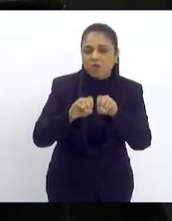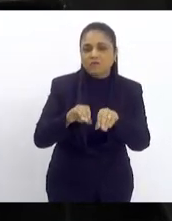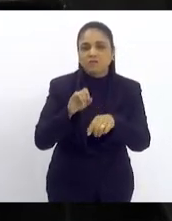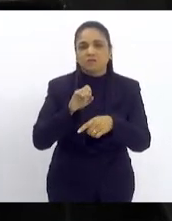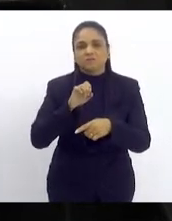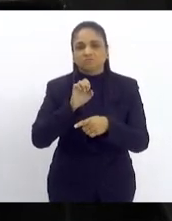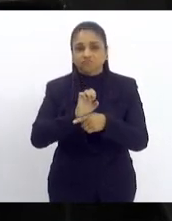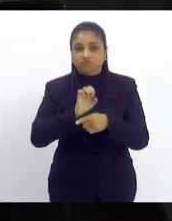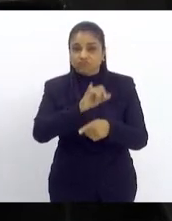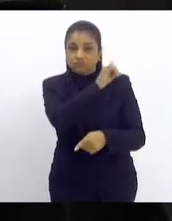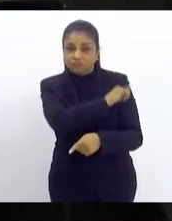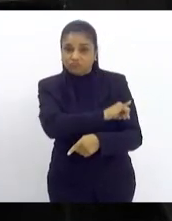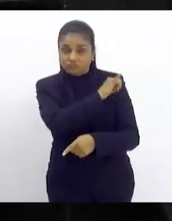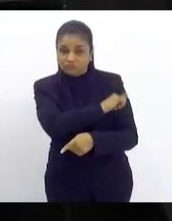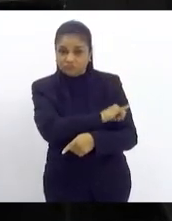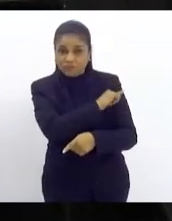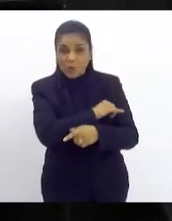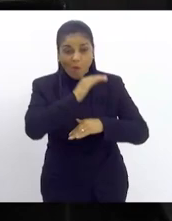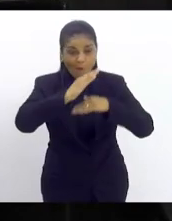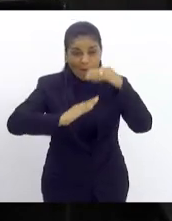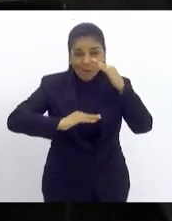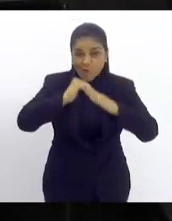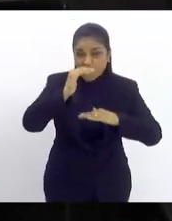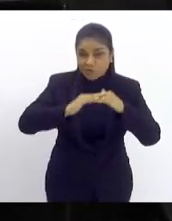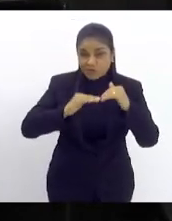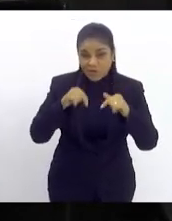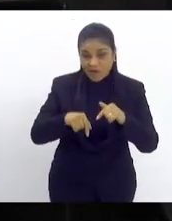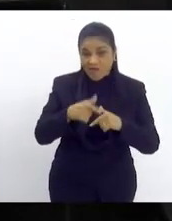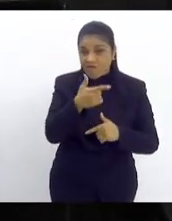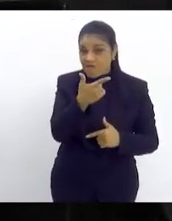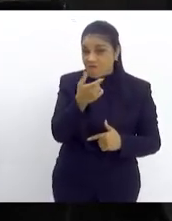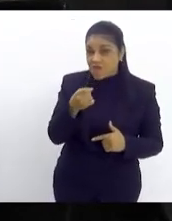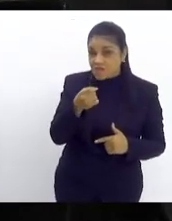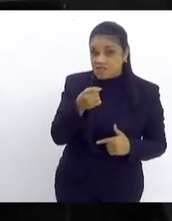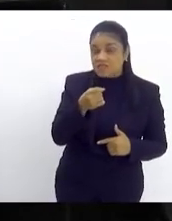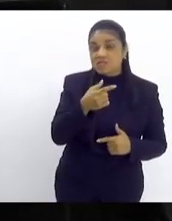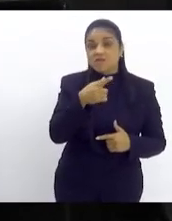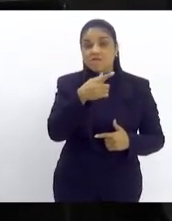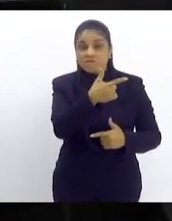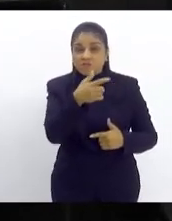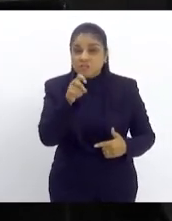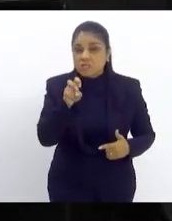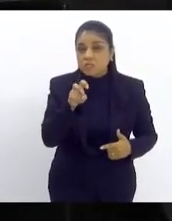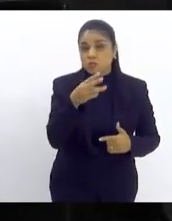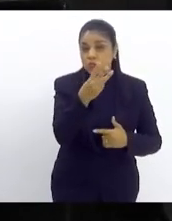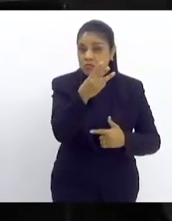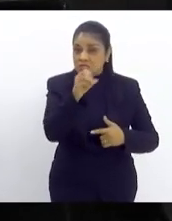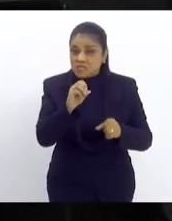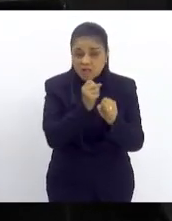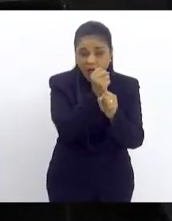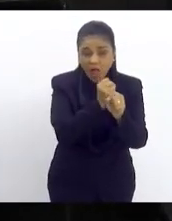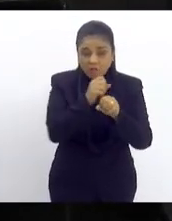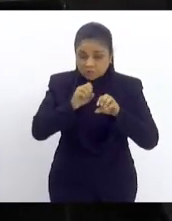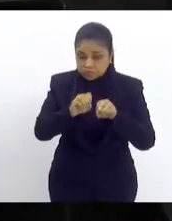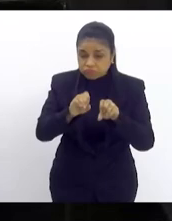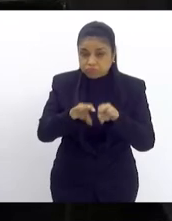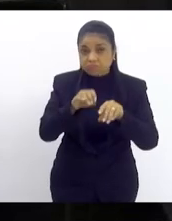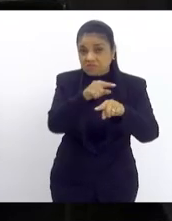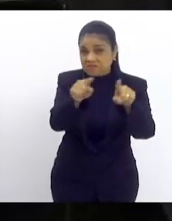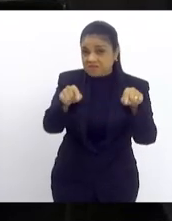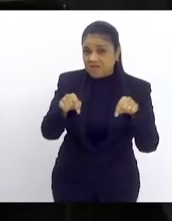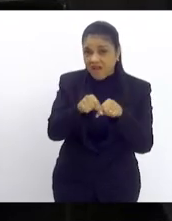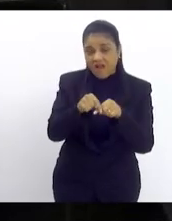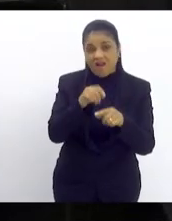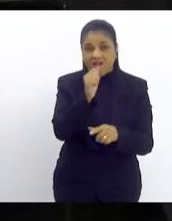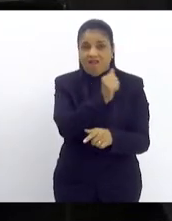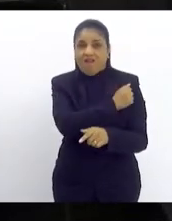fala aqui de profissionais de 20 25 30 anos dedicados em sala de aula a ensinar os nossos alunos